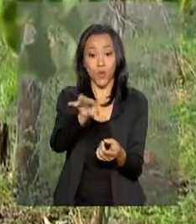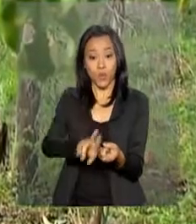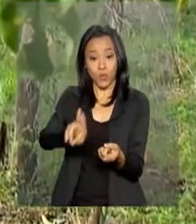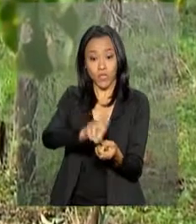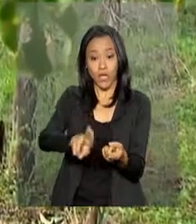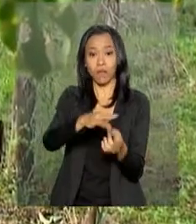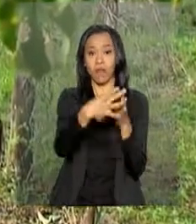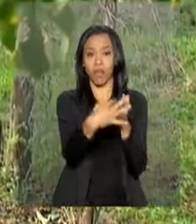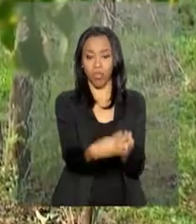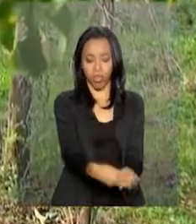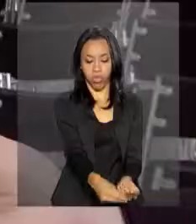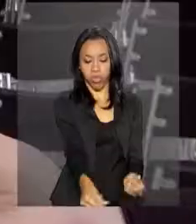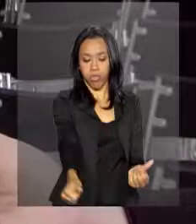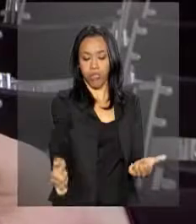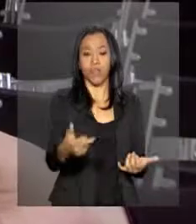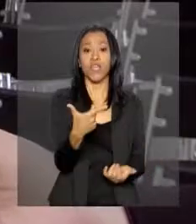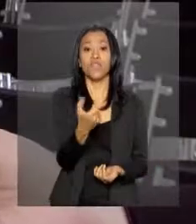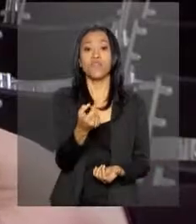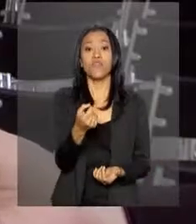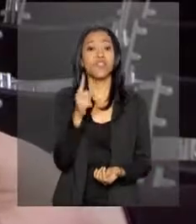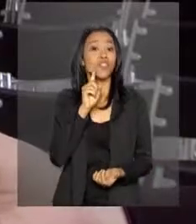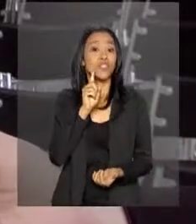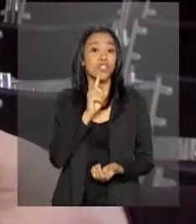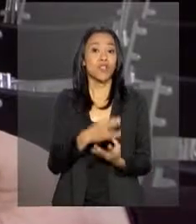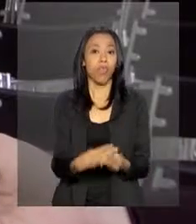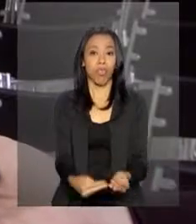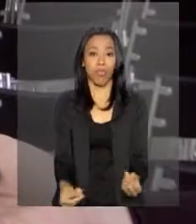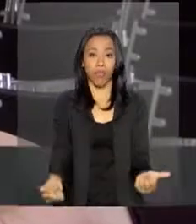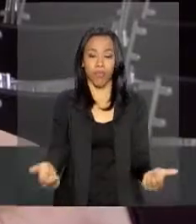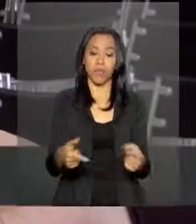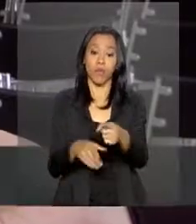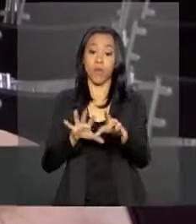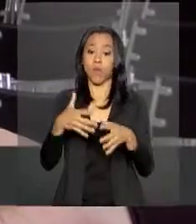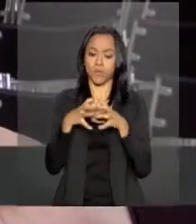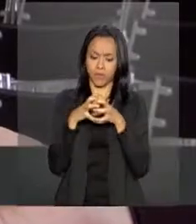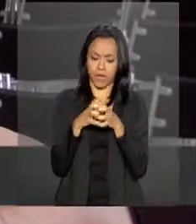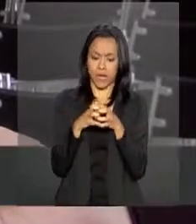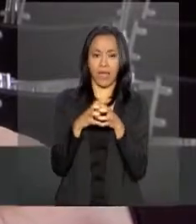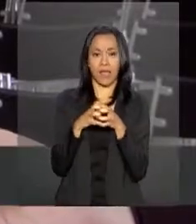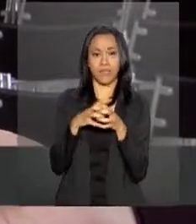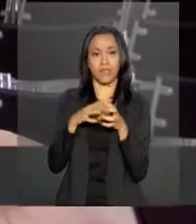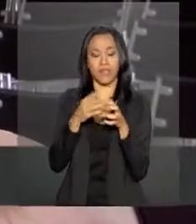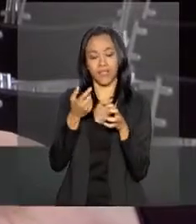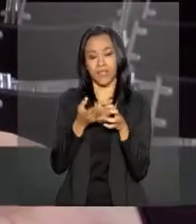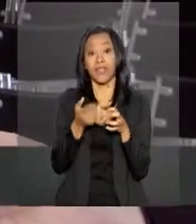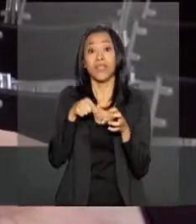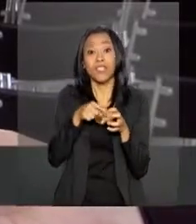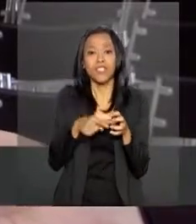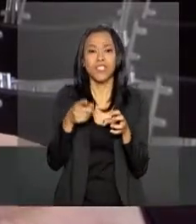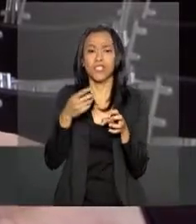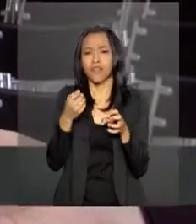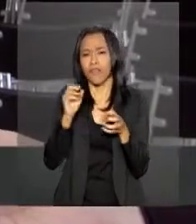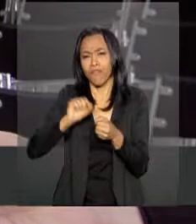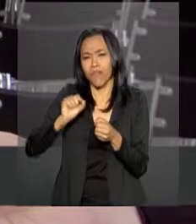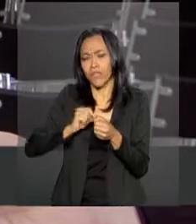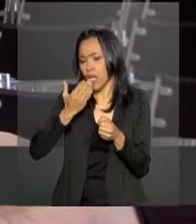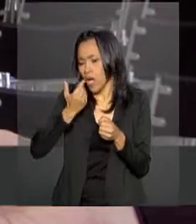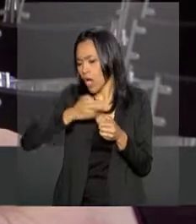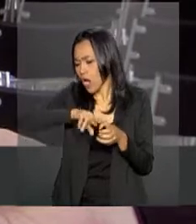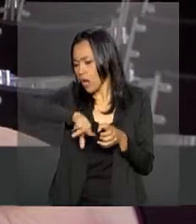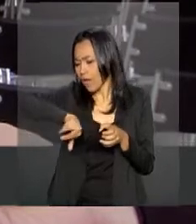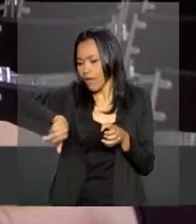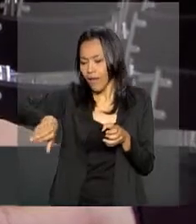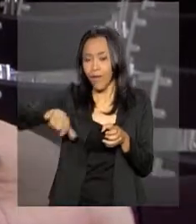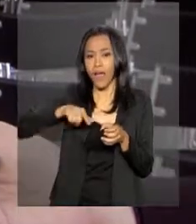decompõe em 20 dias. Quando se faz o processamento da casca, para produzir suco, geléia, polpa, acaba-se